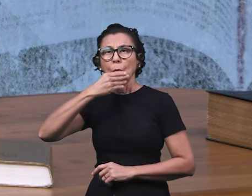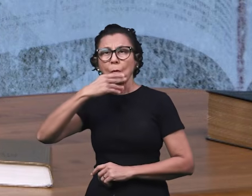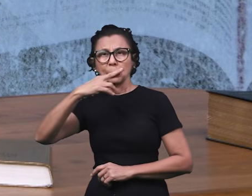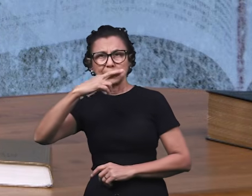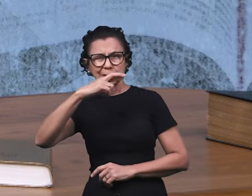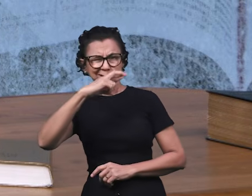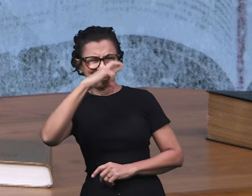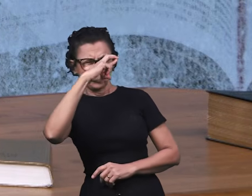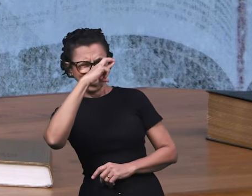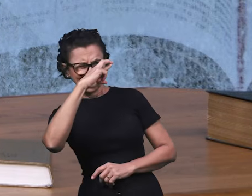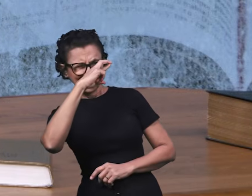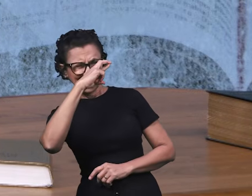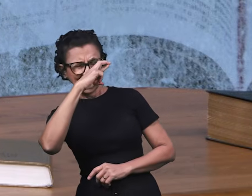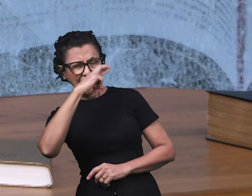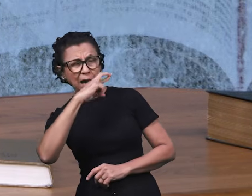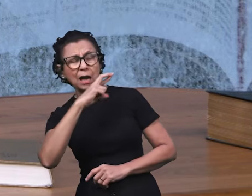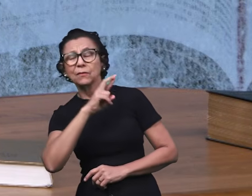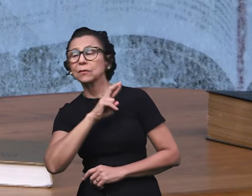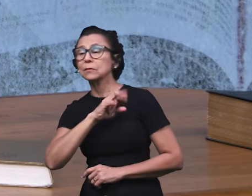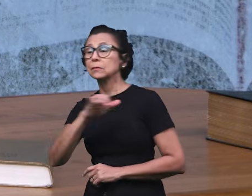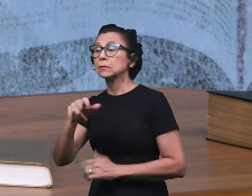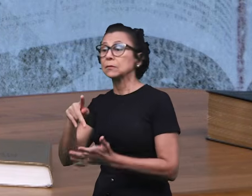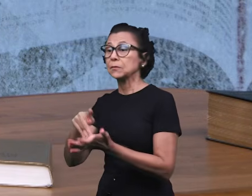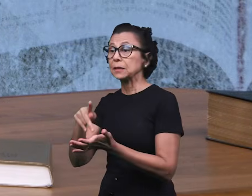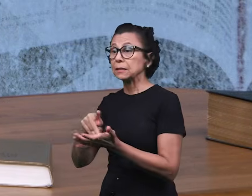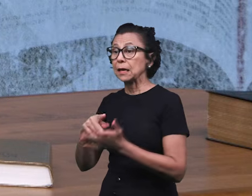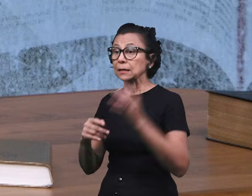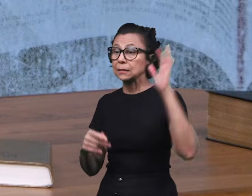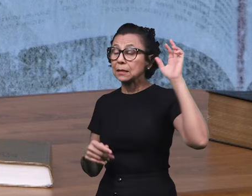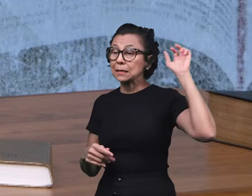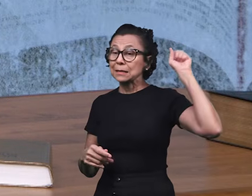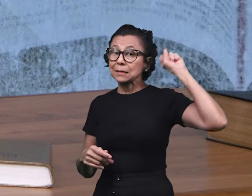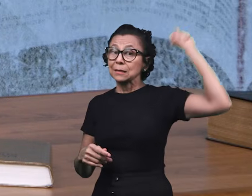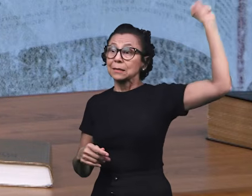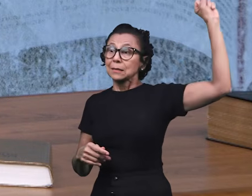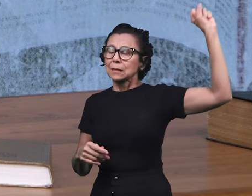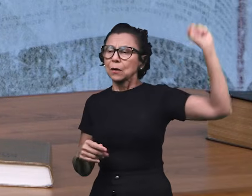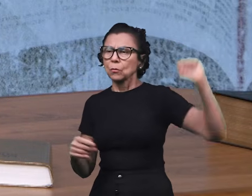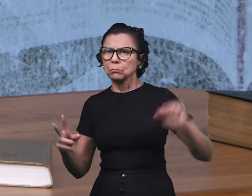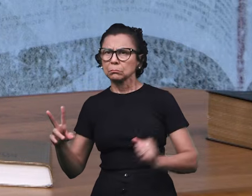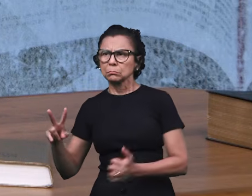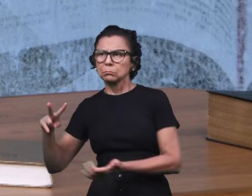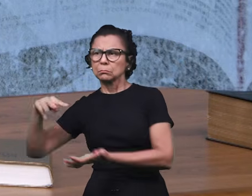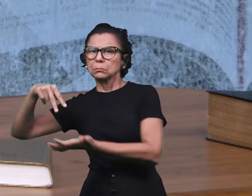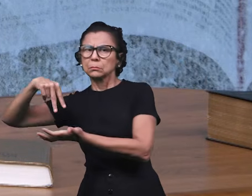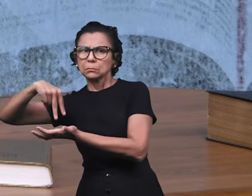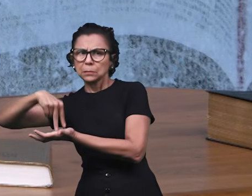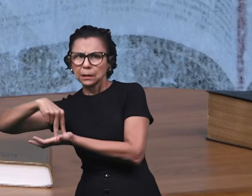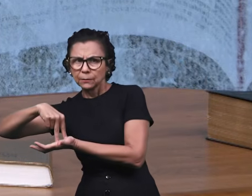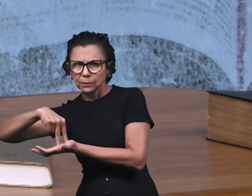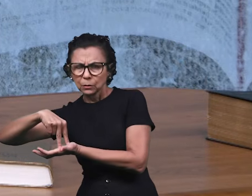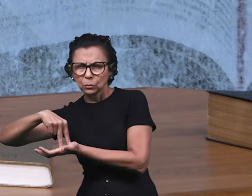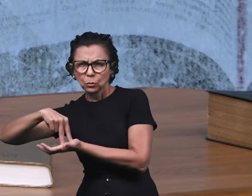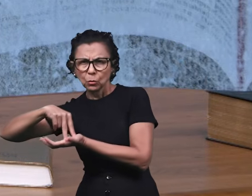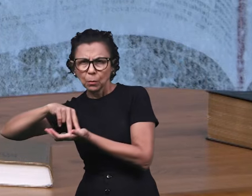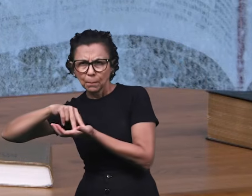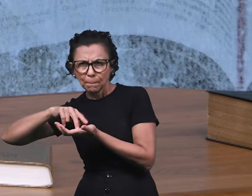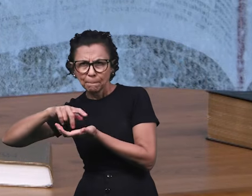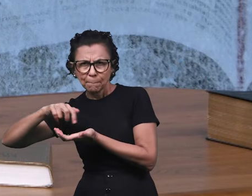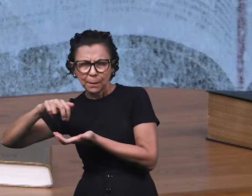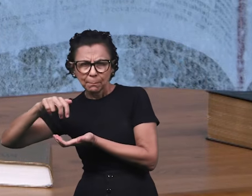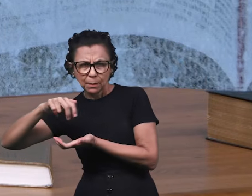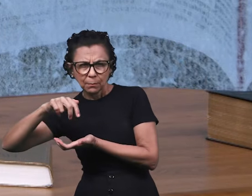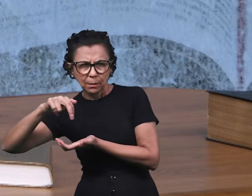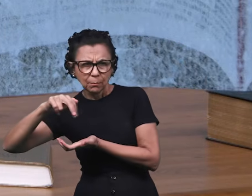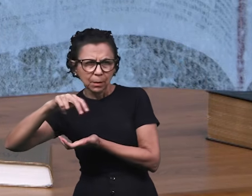de certo. E Davi se levantou e veio ao lugar onde Saul se tinha acampado.